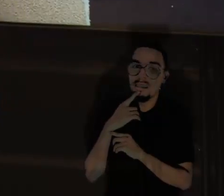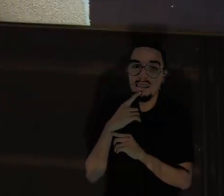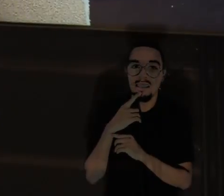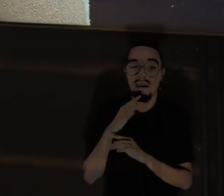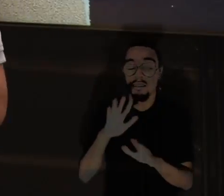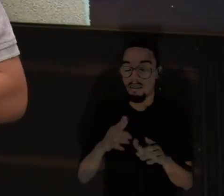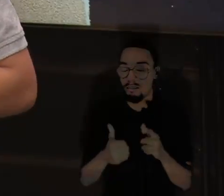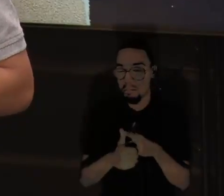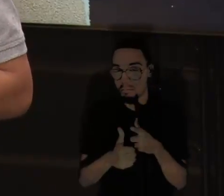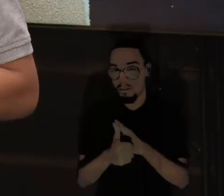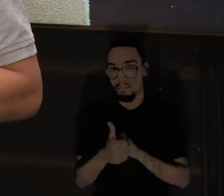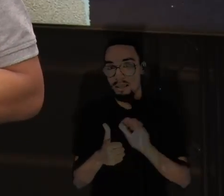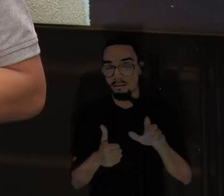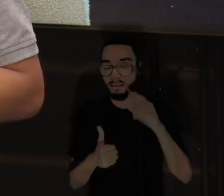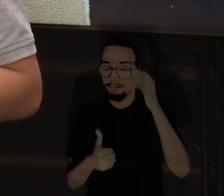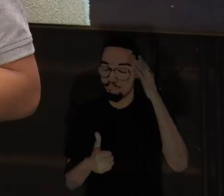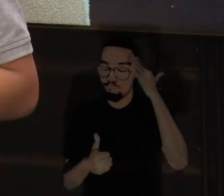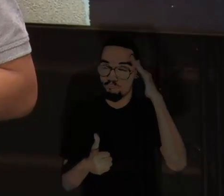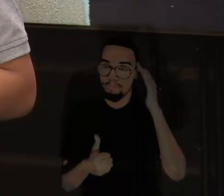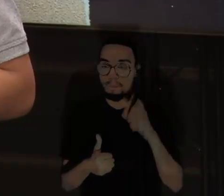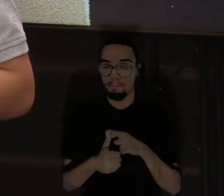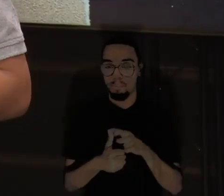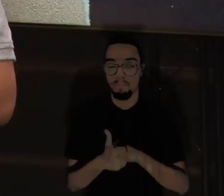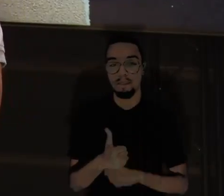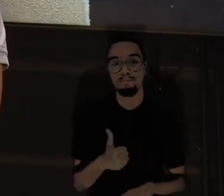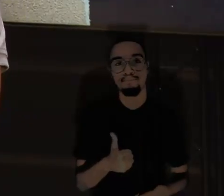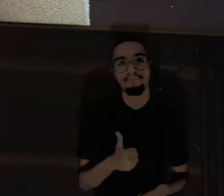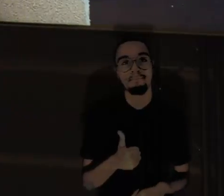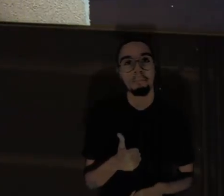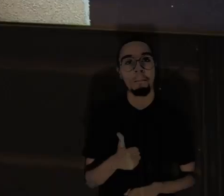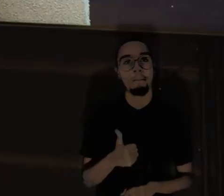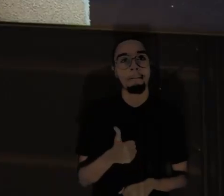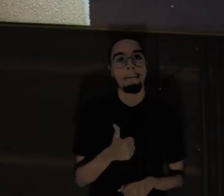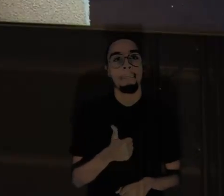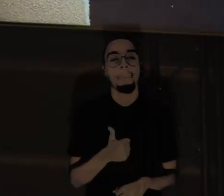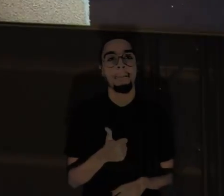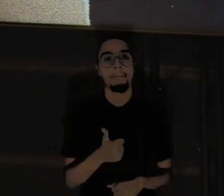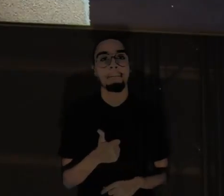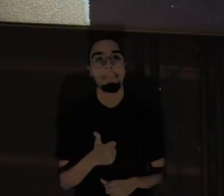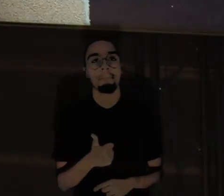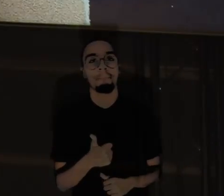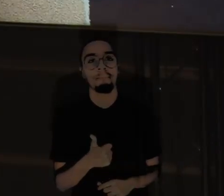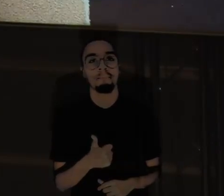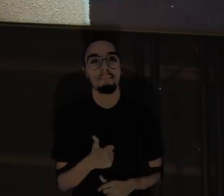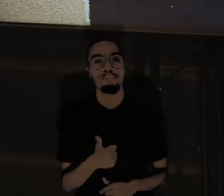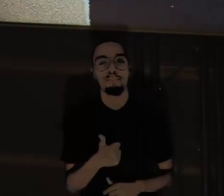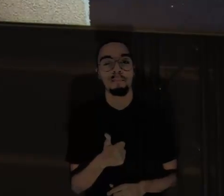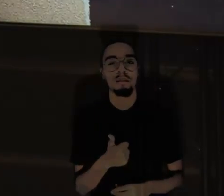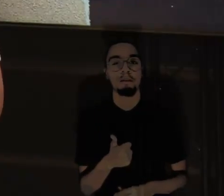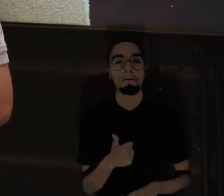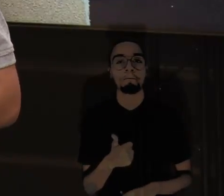A primeira coisa que eu quero que você entenda é que você consegue, começa a vencer a síndrome de Gideão